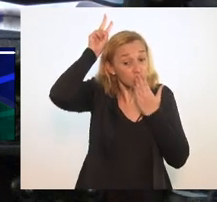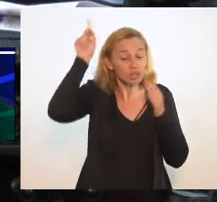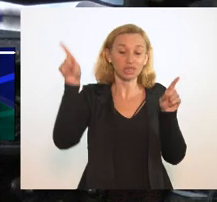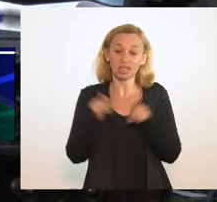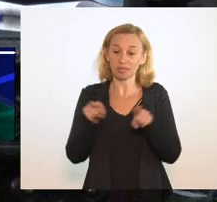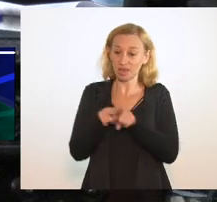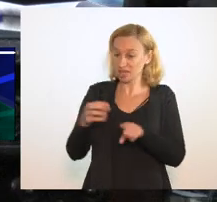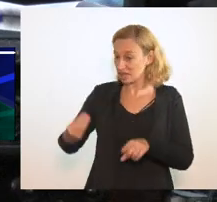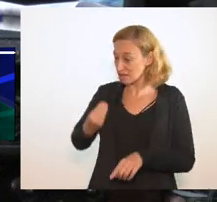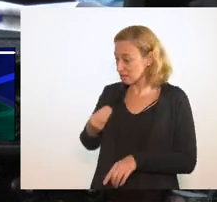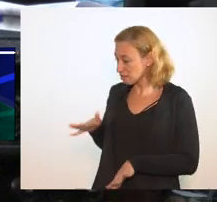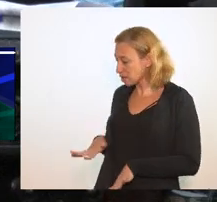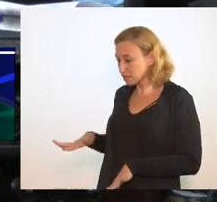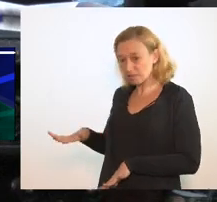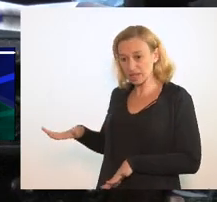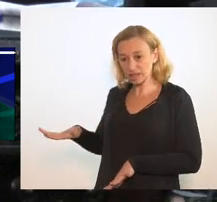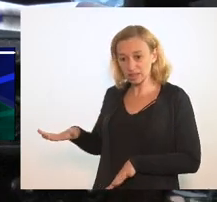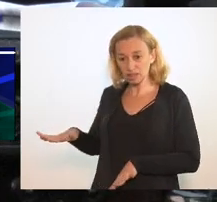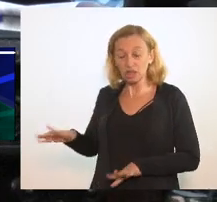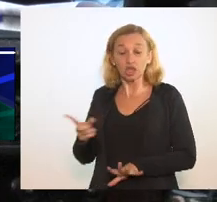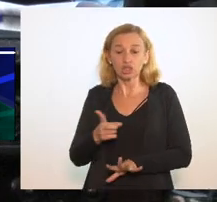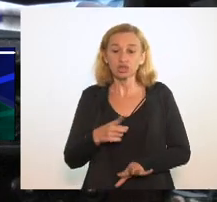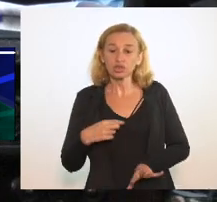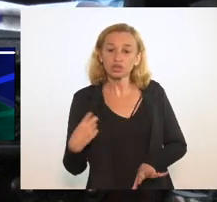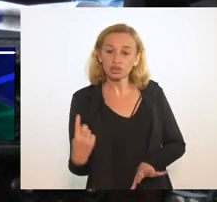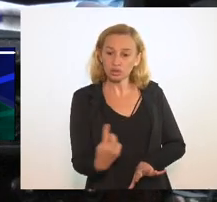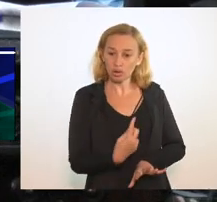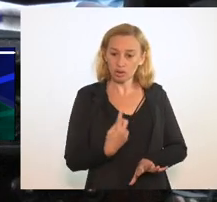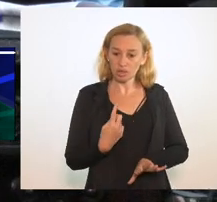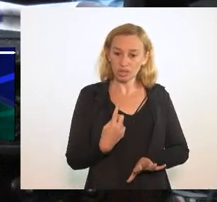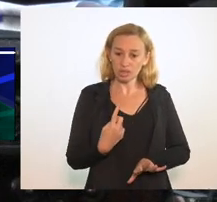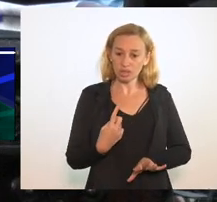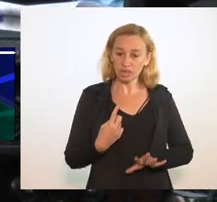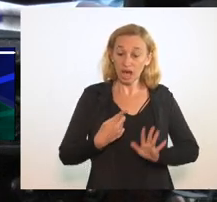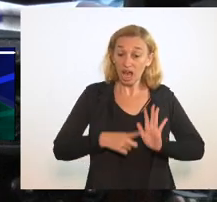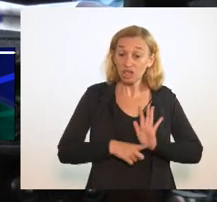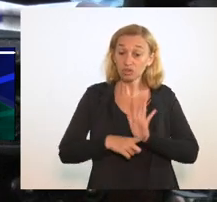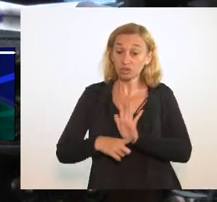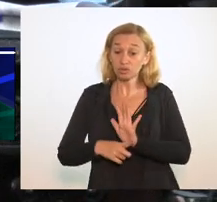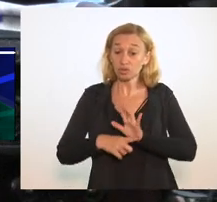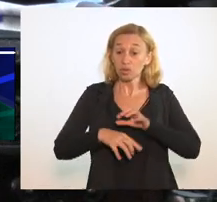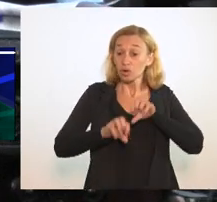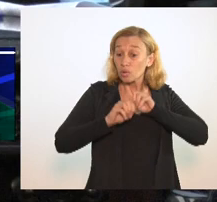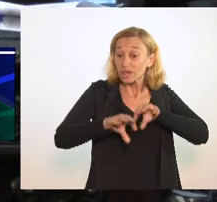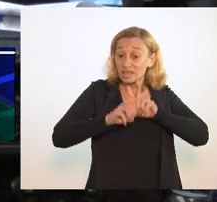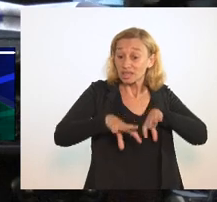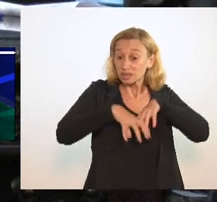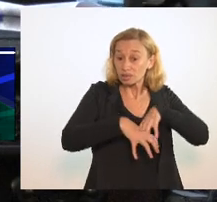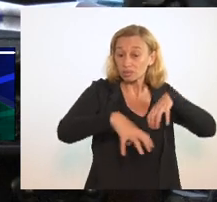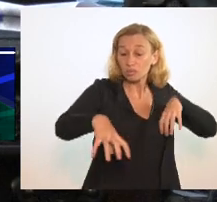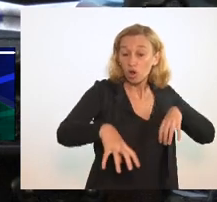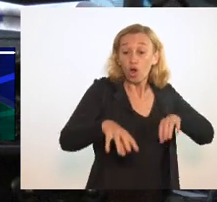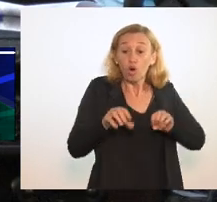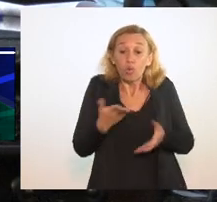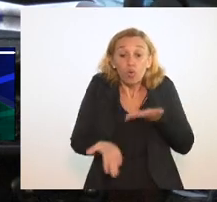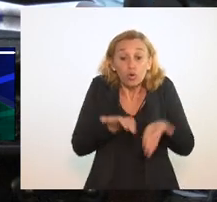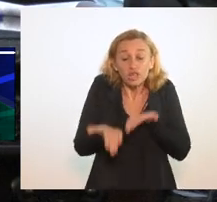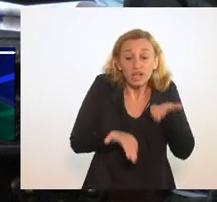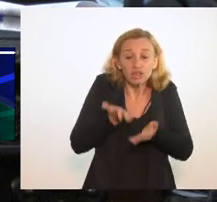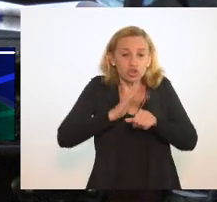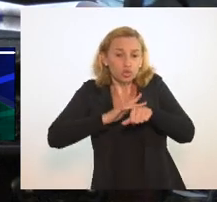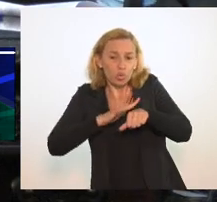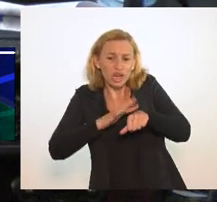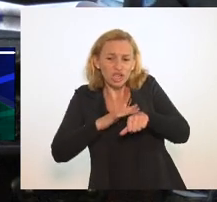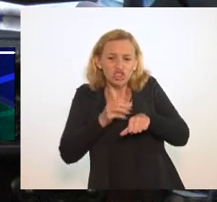periféricas. Somos quem supre vácuos do ensino remoto, cuidamos de doentes, de